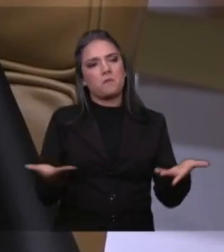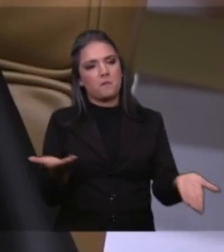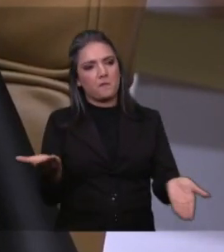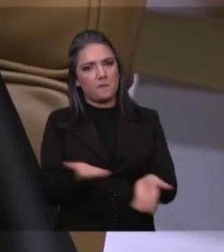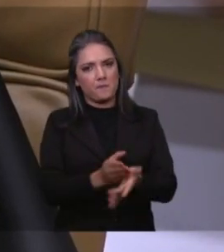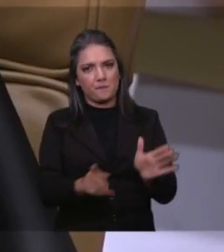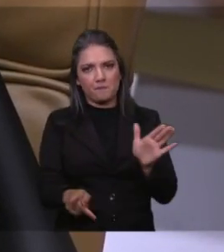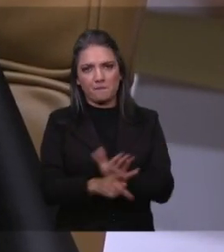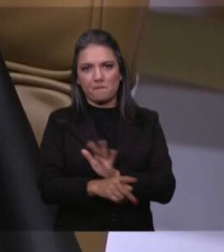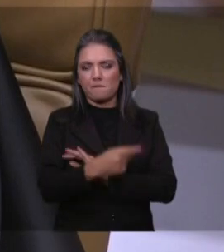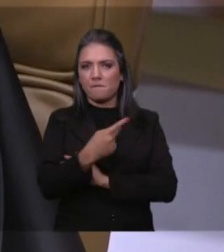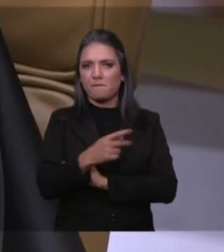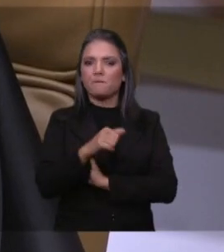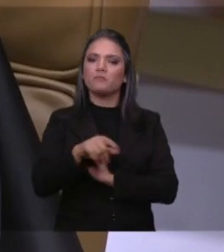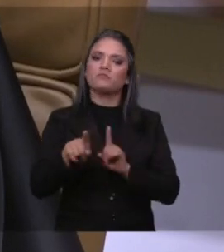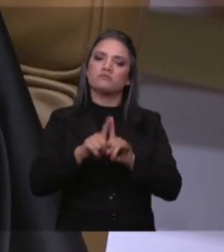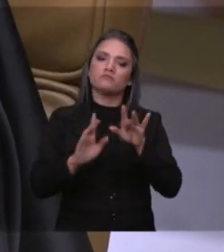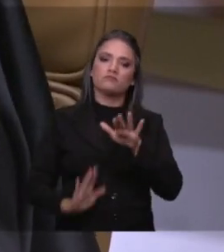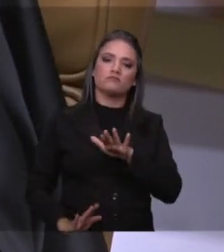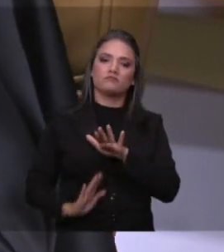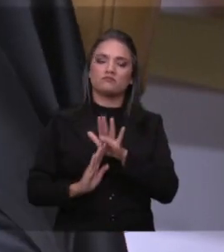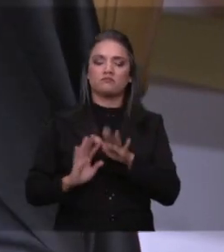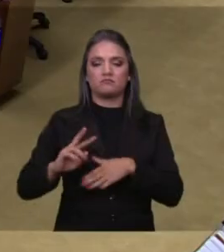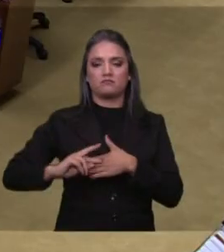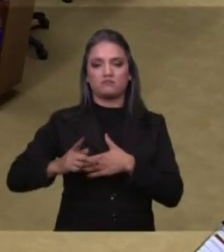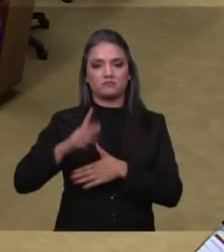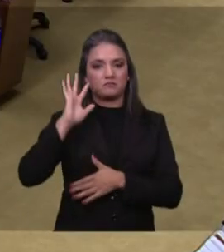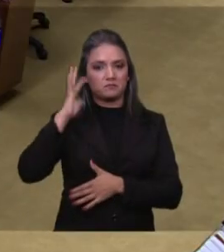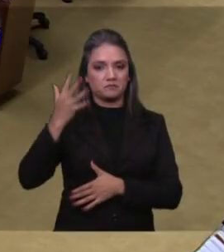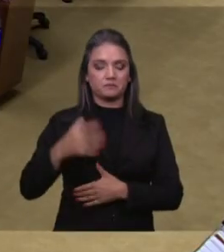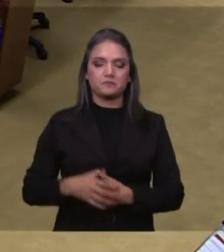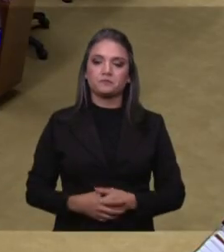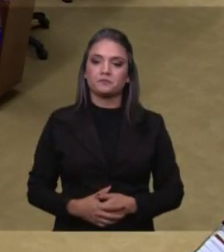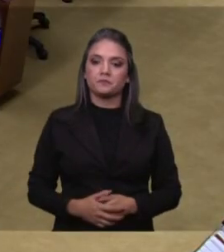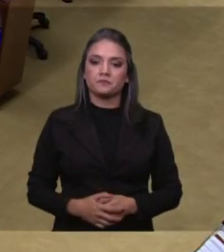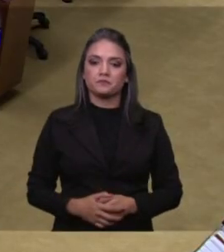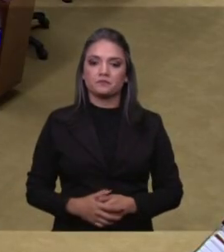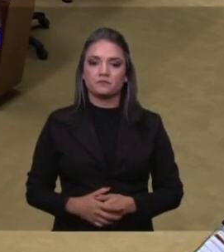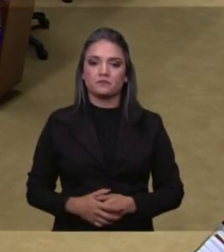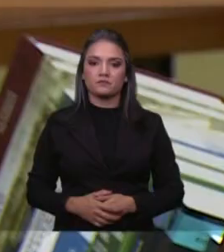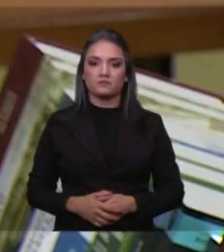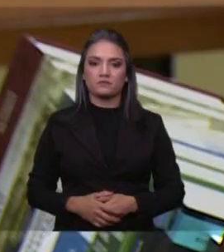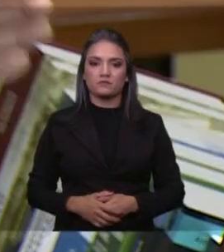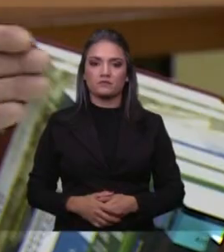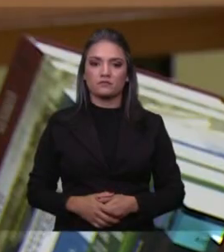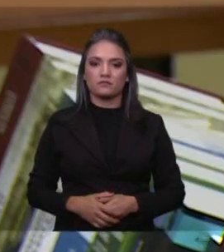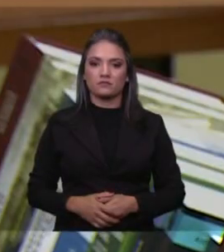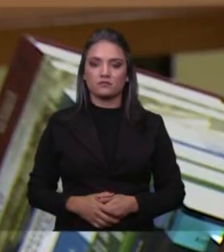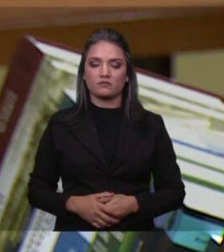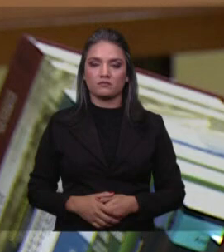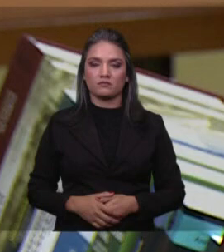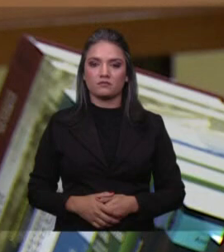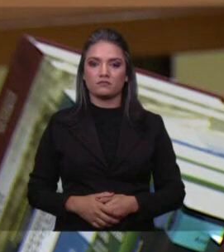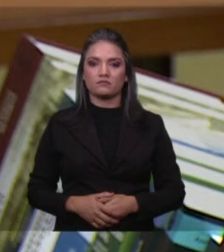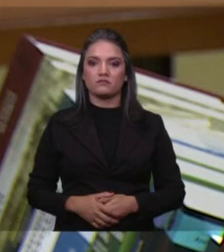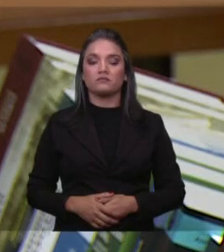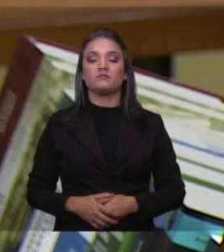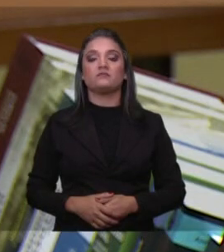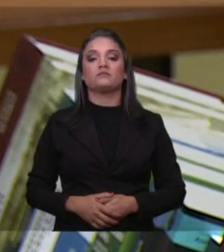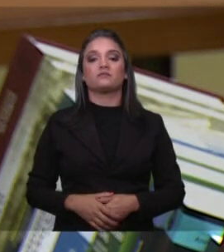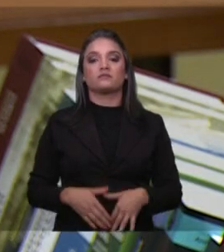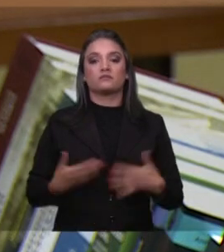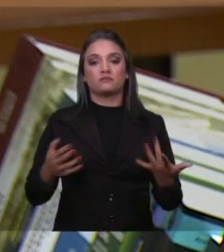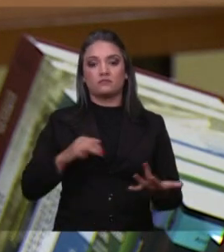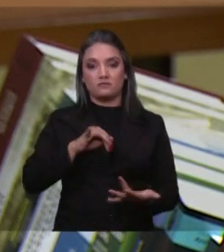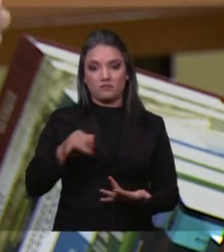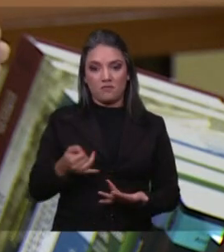porque são os limites das consequências da decisão. E eu também gostaria, senhor presidente, só de aqui nós aproveitar, Vossa Excelência diz,